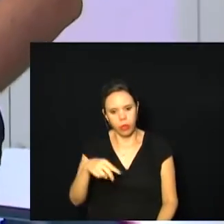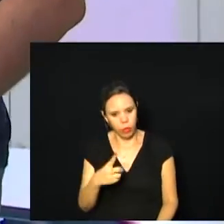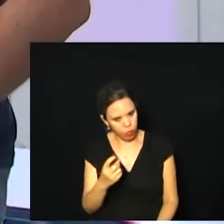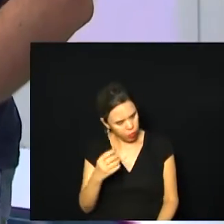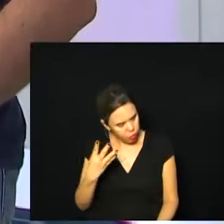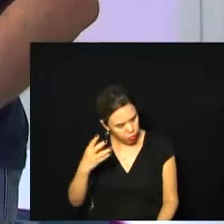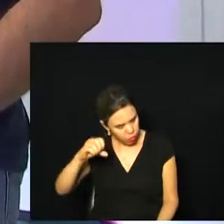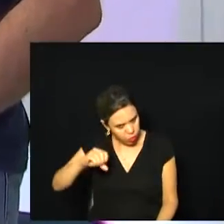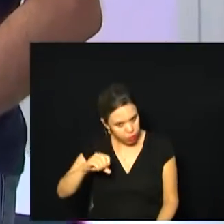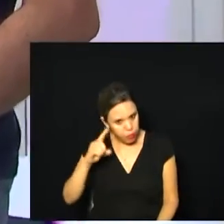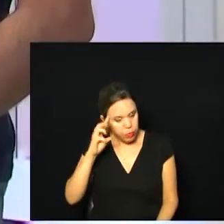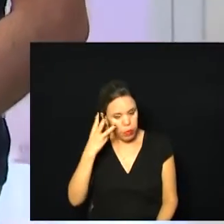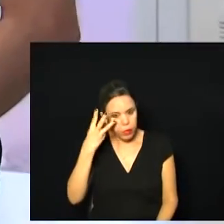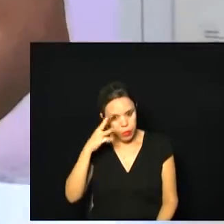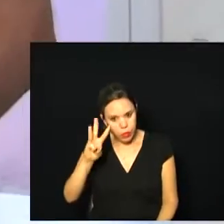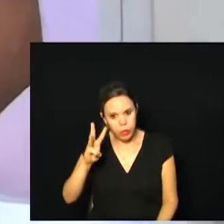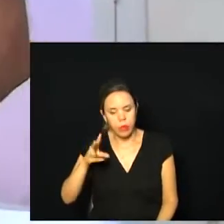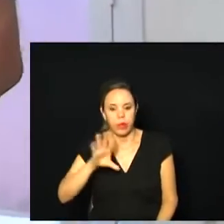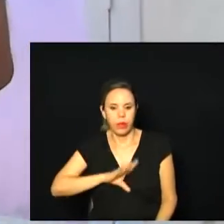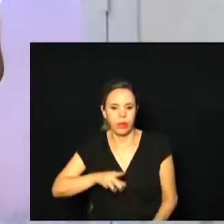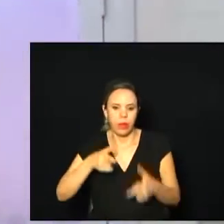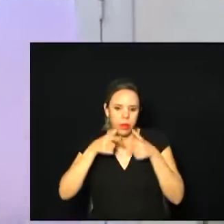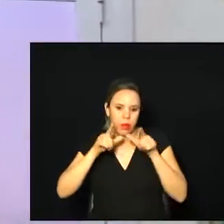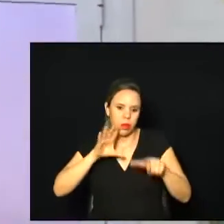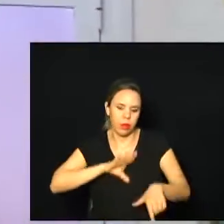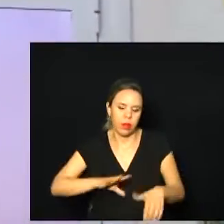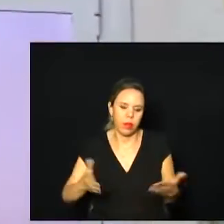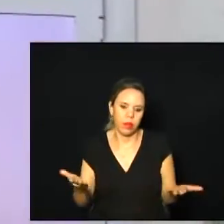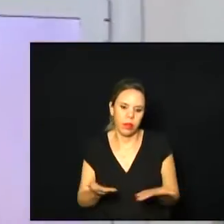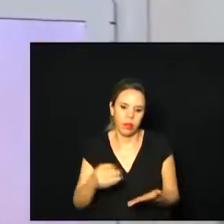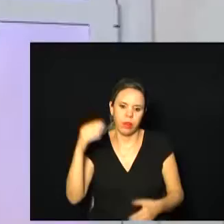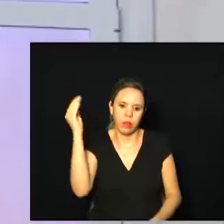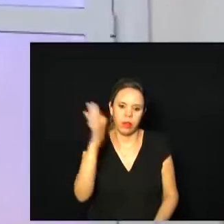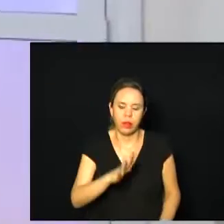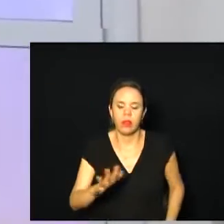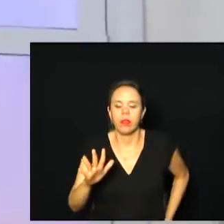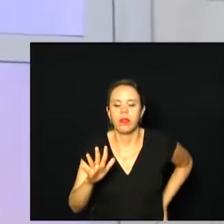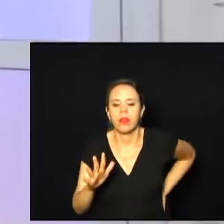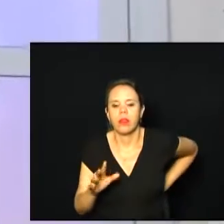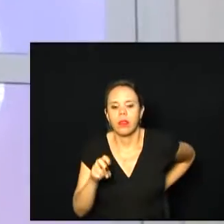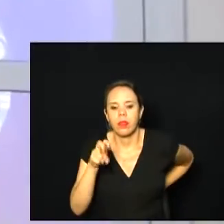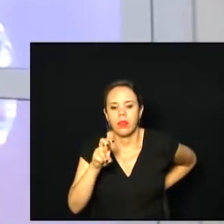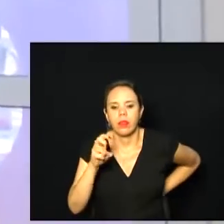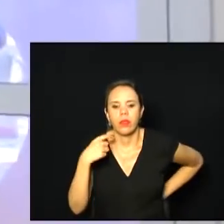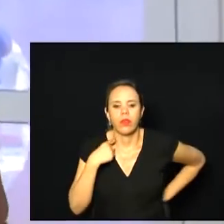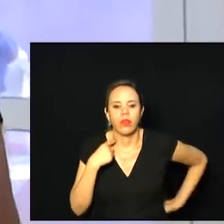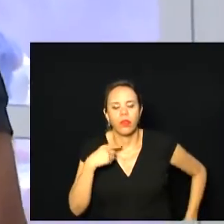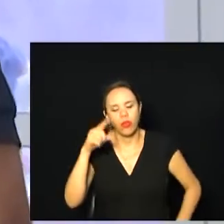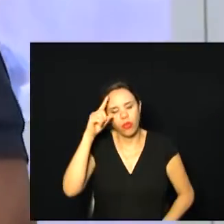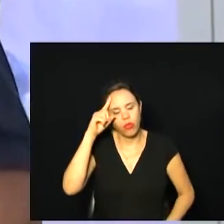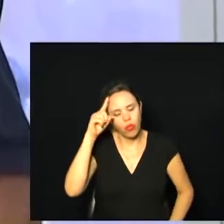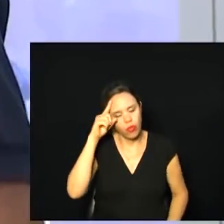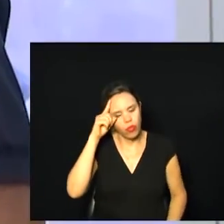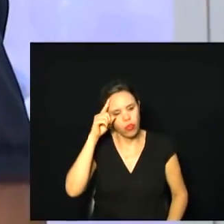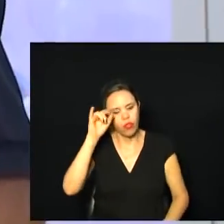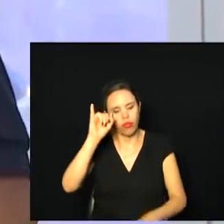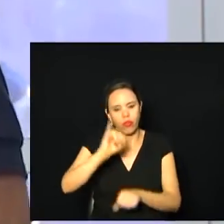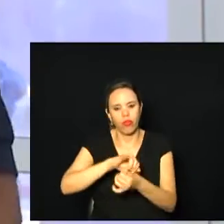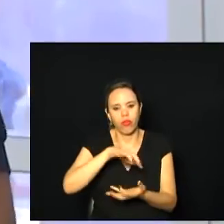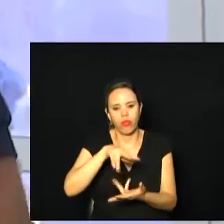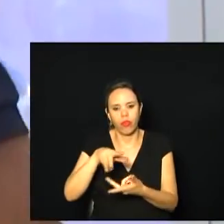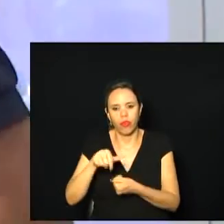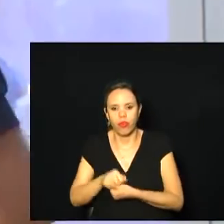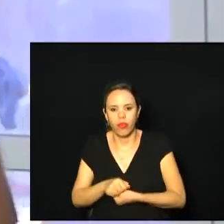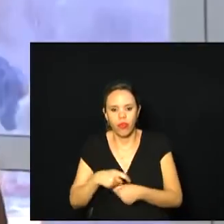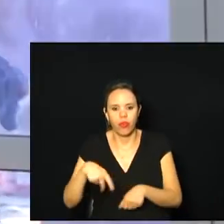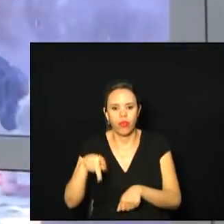3 dias, né, da língua portuguesa. É verdade, né? Mas hoje é o nacional, o nacional, né? 5 de maio é o dia internacional, né, que é comemorado em todos